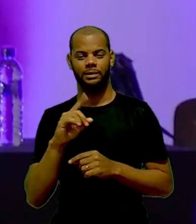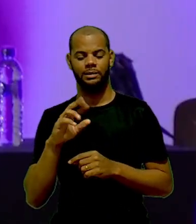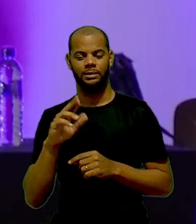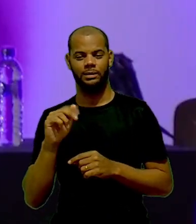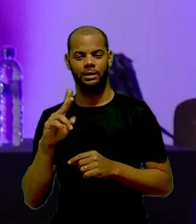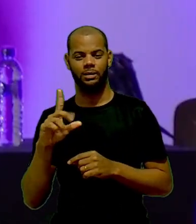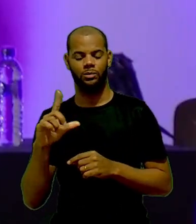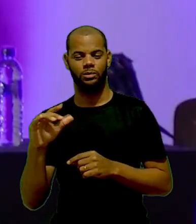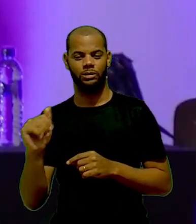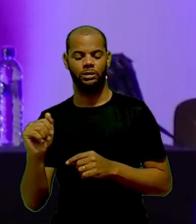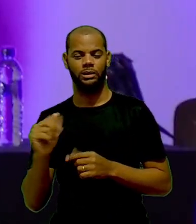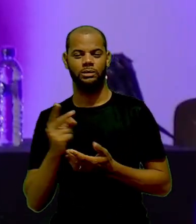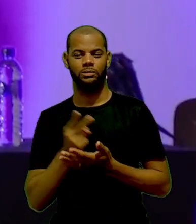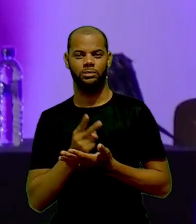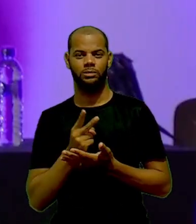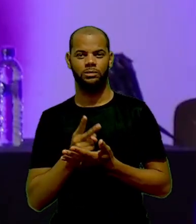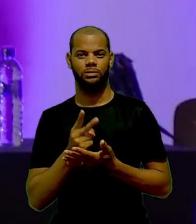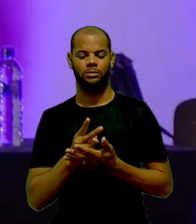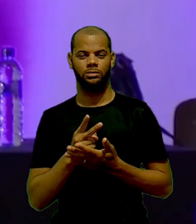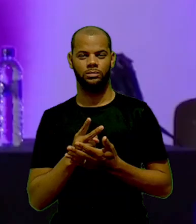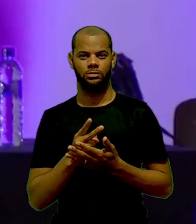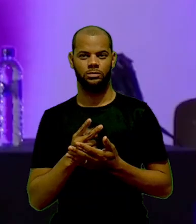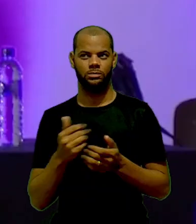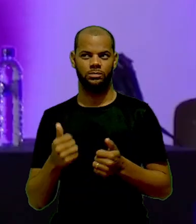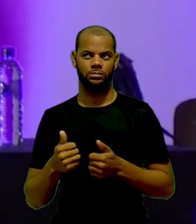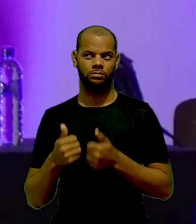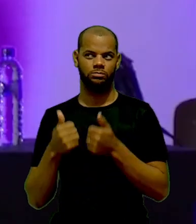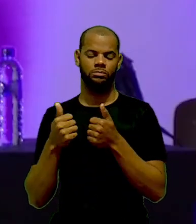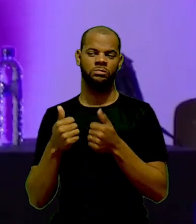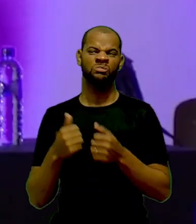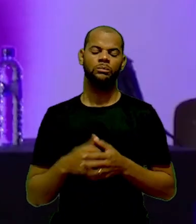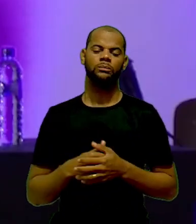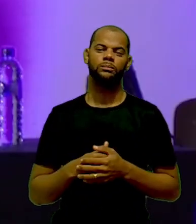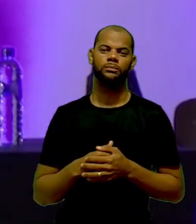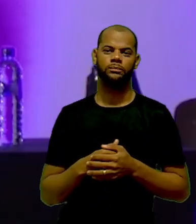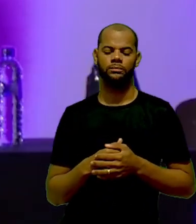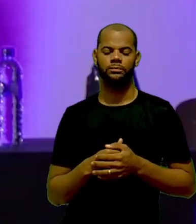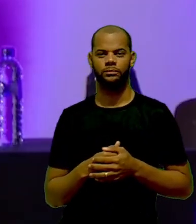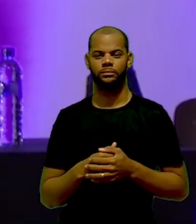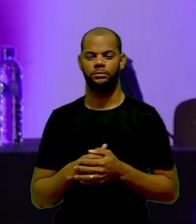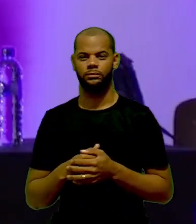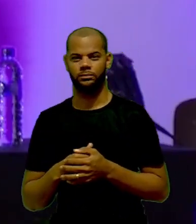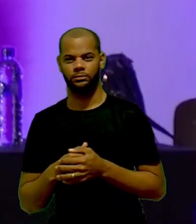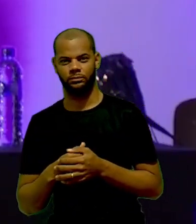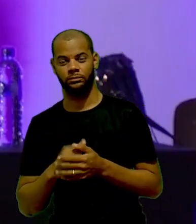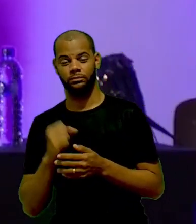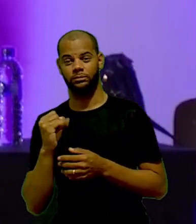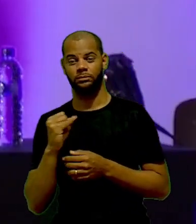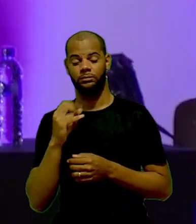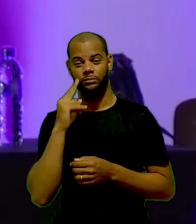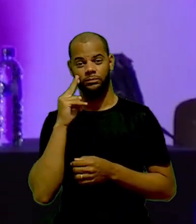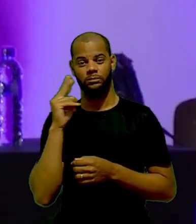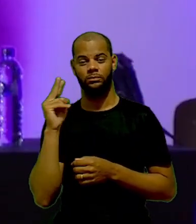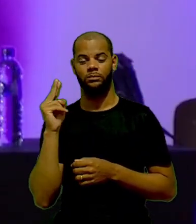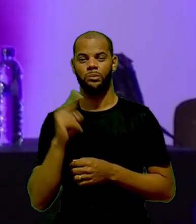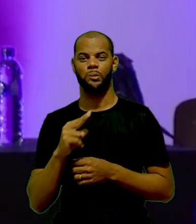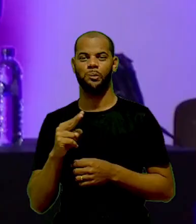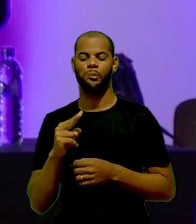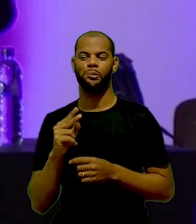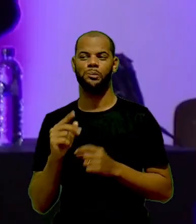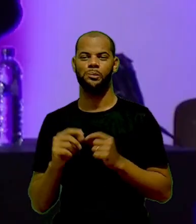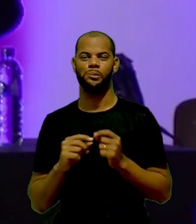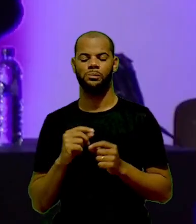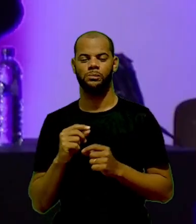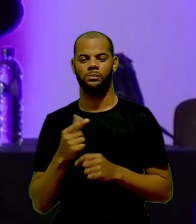foi sempre considerada a nossa maior fonte de energia, né? Se nós observarmos